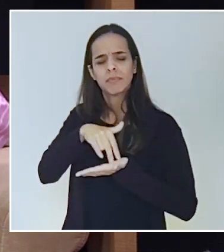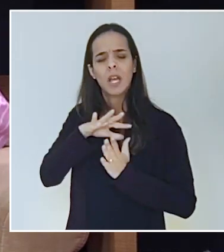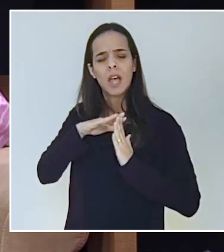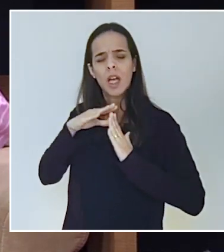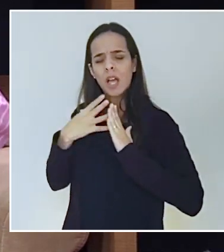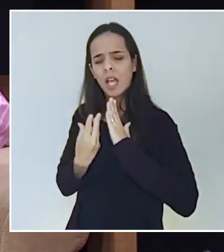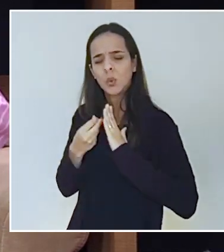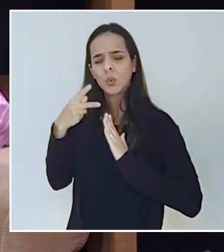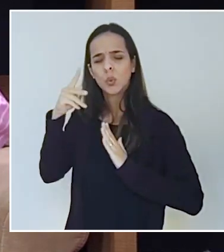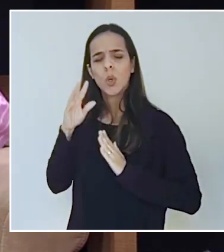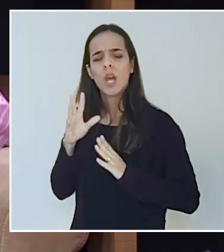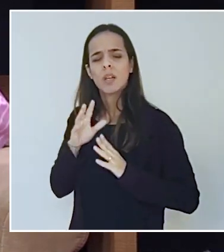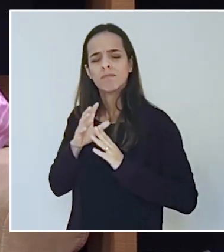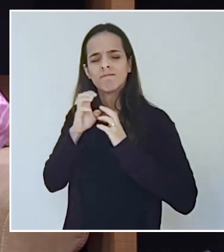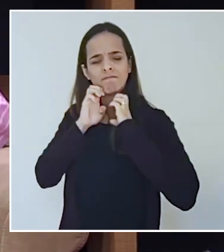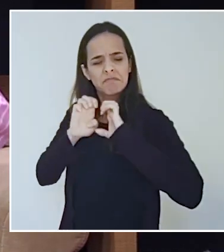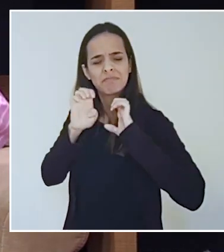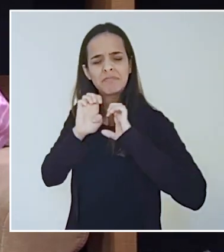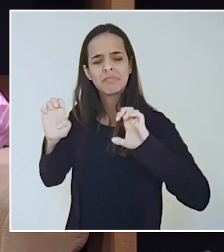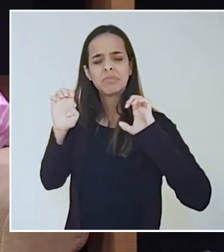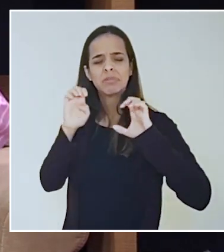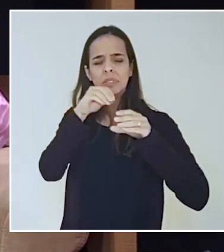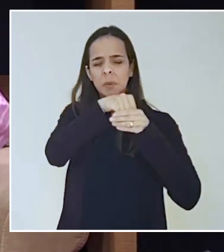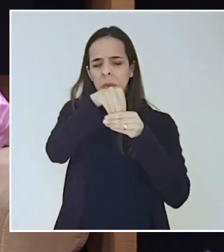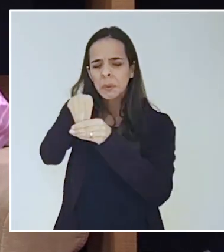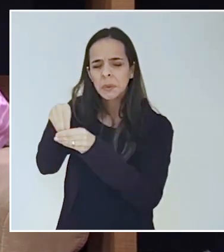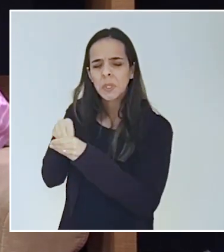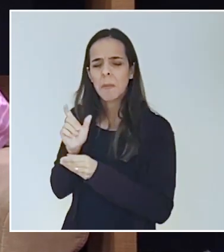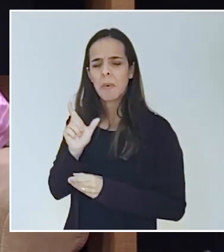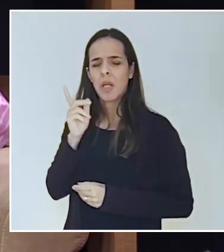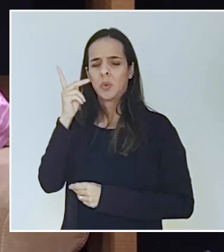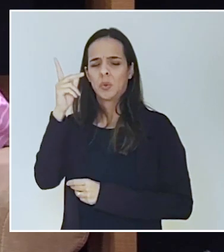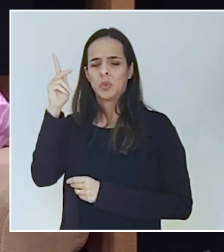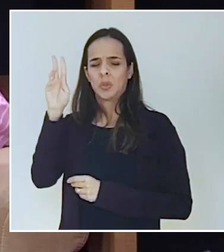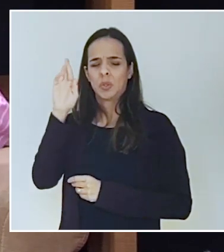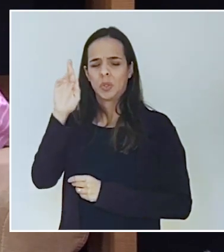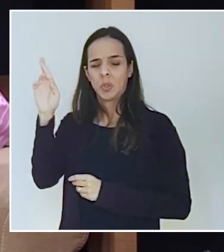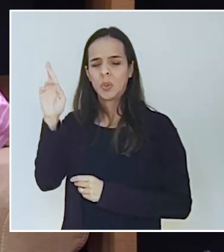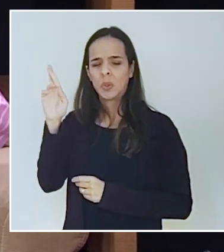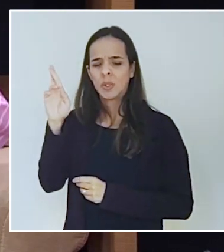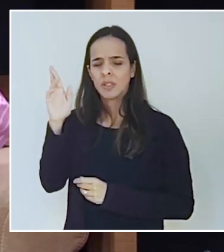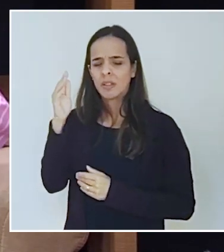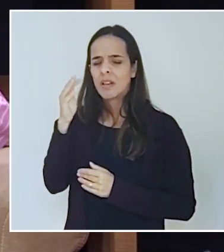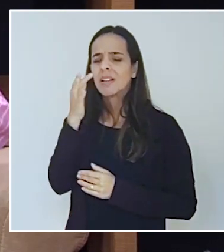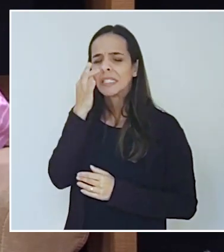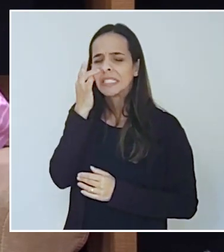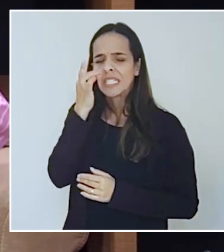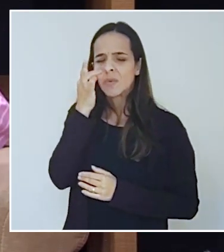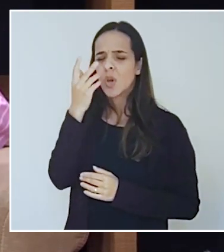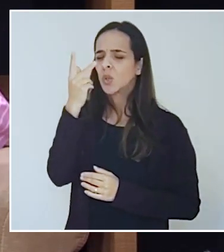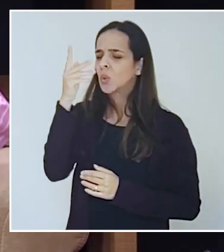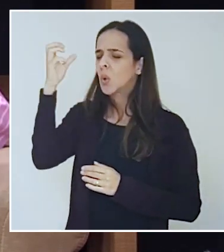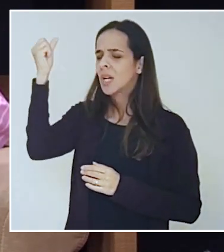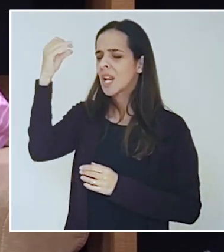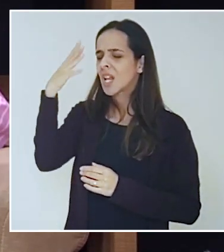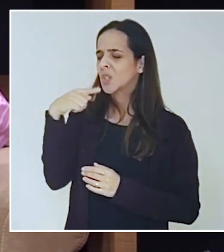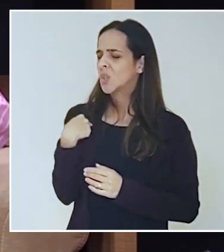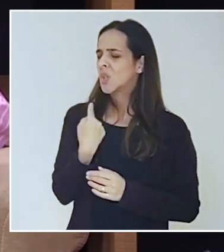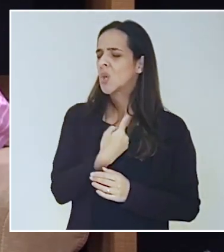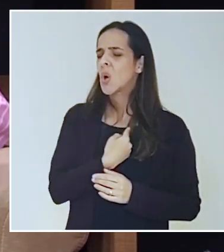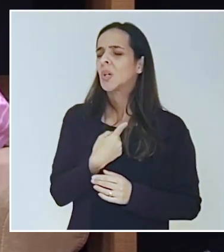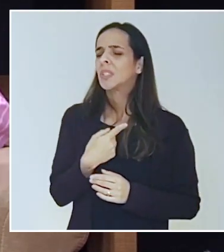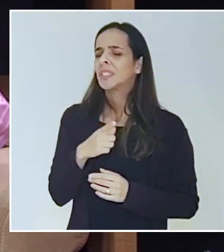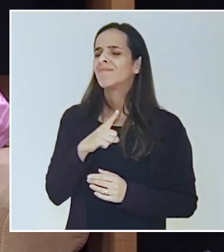Evangelho, para dar testemunho da tua graça e que nós tenhamos a bênção e a alegria, Senhor, de fazermos